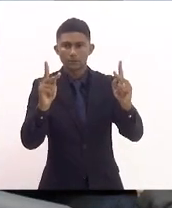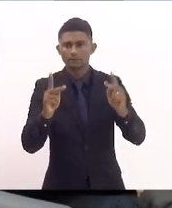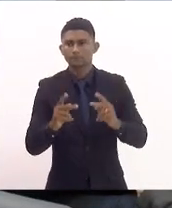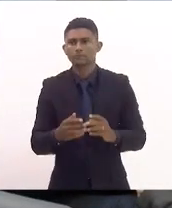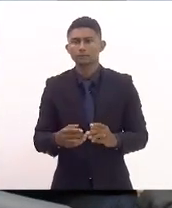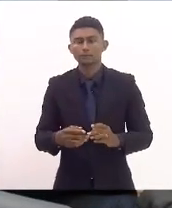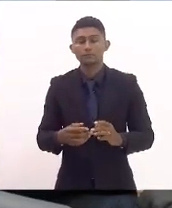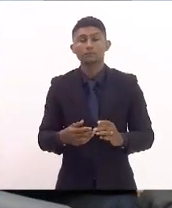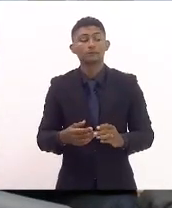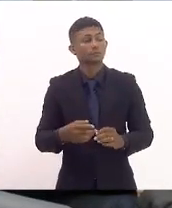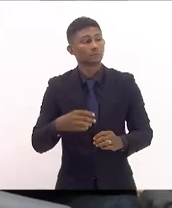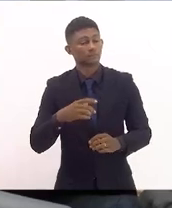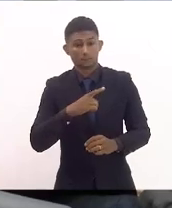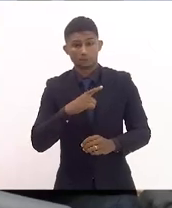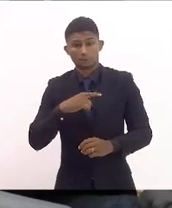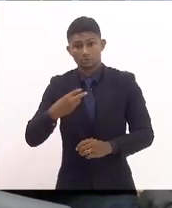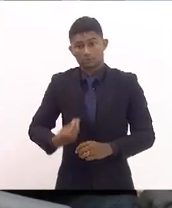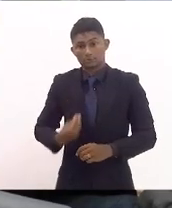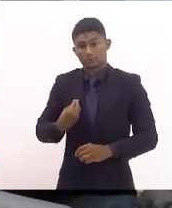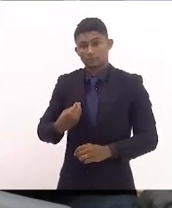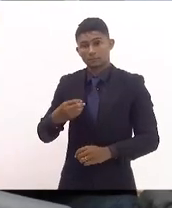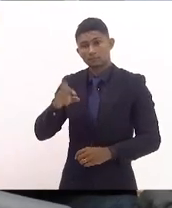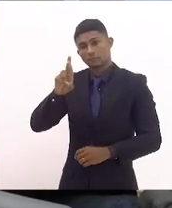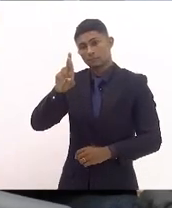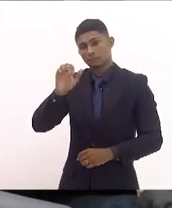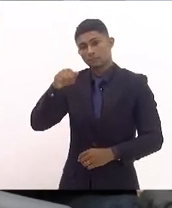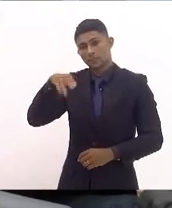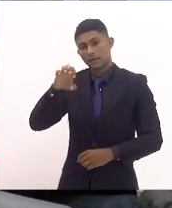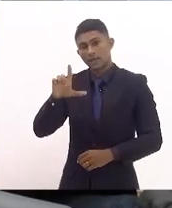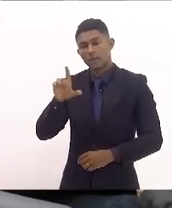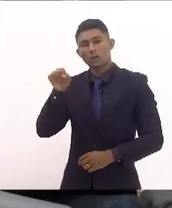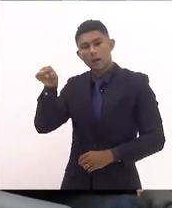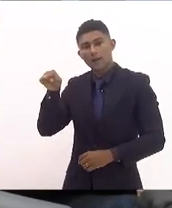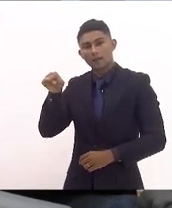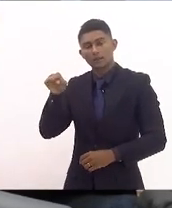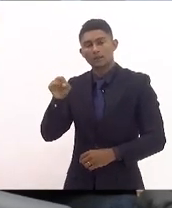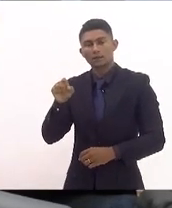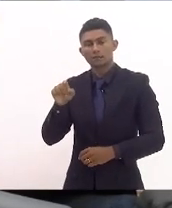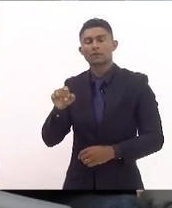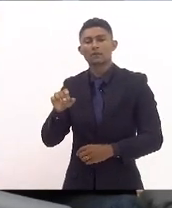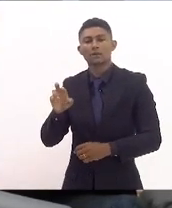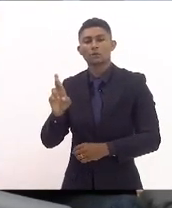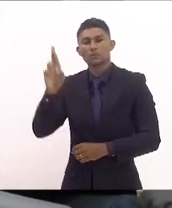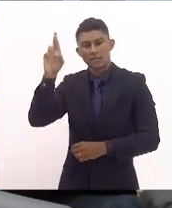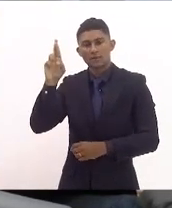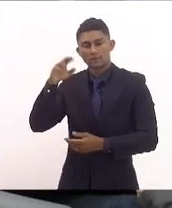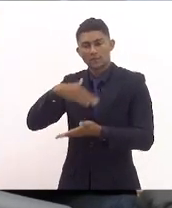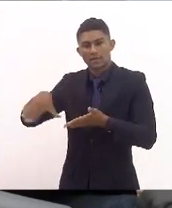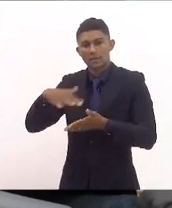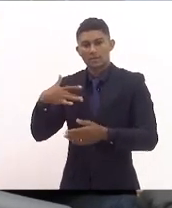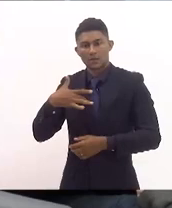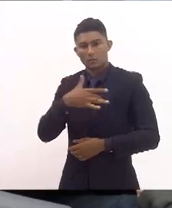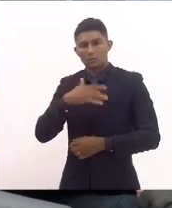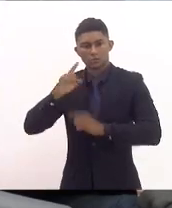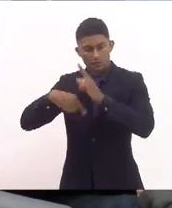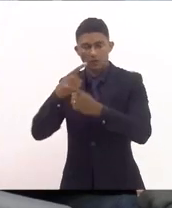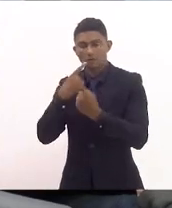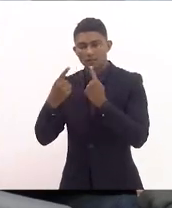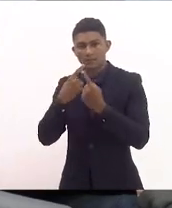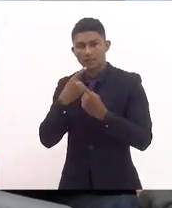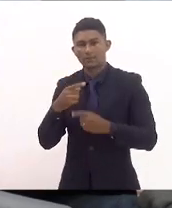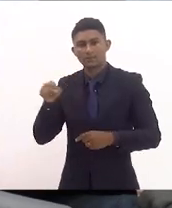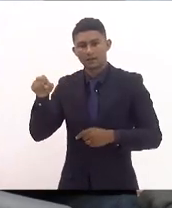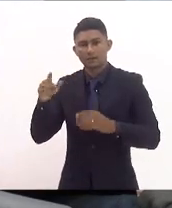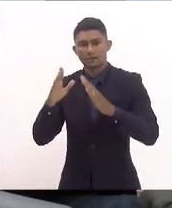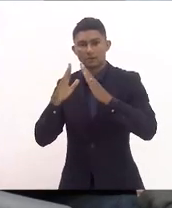doutora Raquel que cuida e da secretaria de saúde já já vamos falar sobre o Azevedo Lima Tá bom Deputado